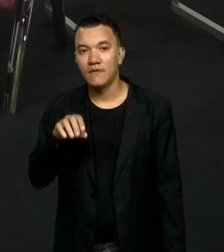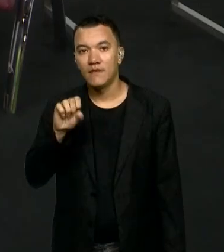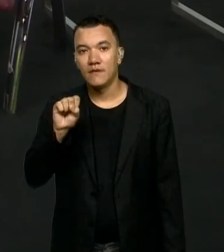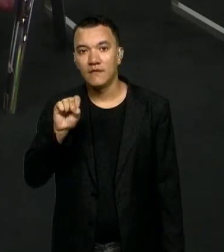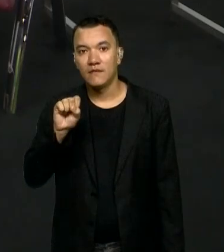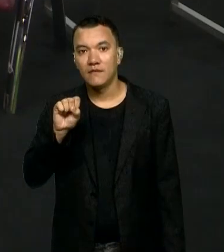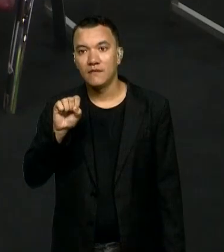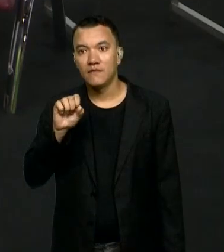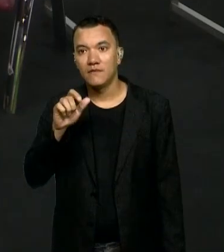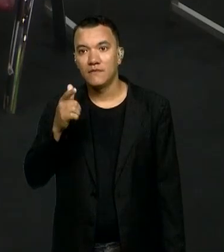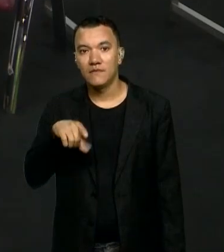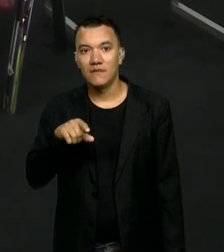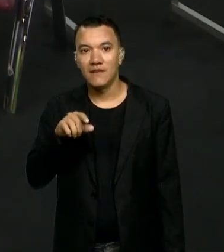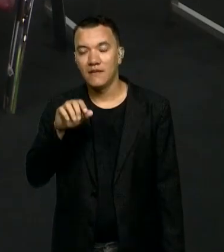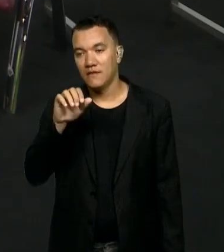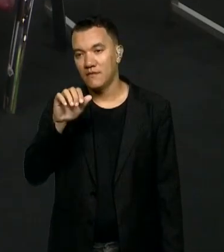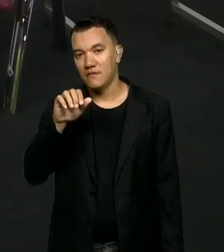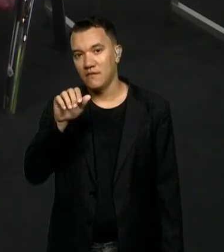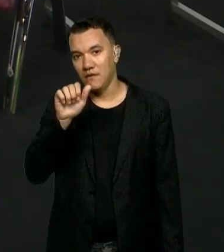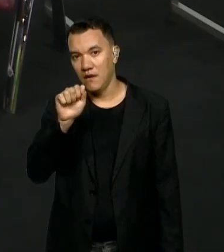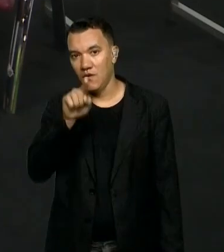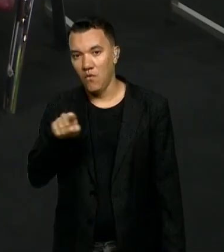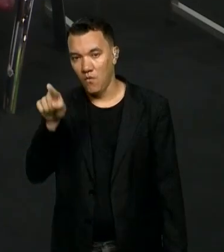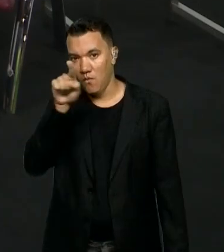@sedes.gov.ma. Aliás, não tem um ponto, viu?